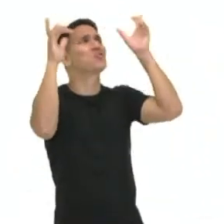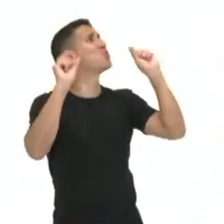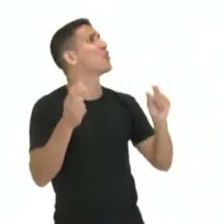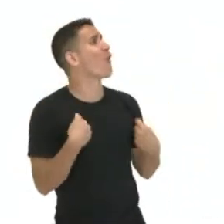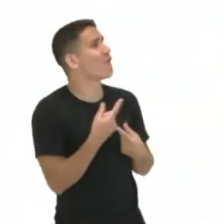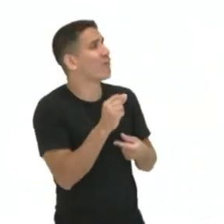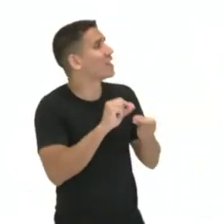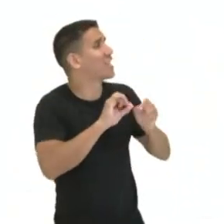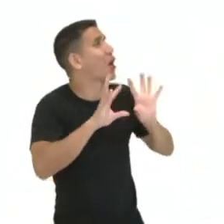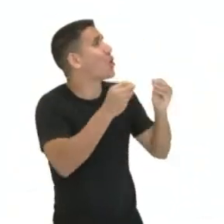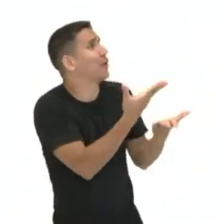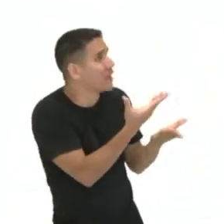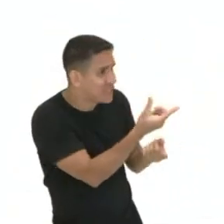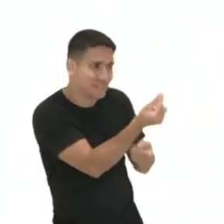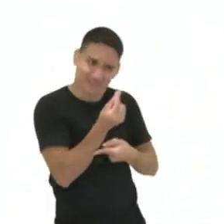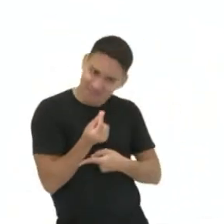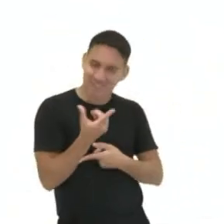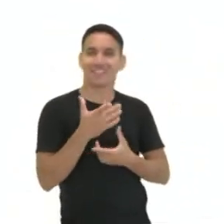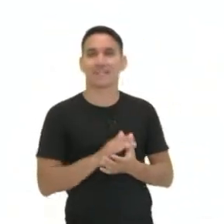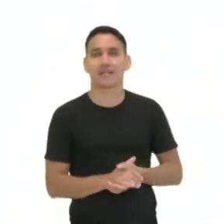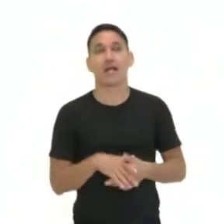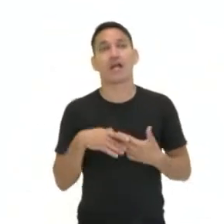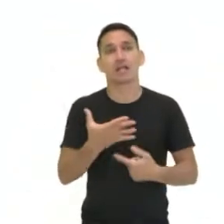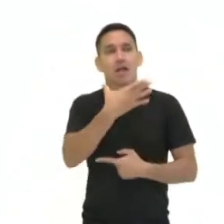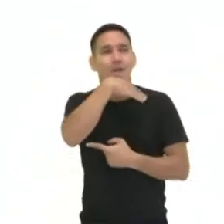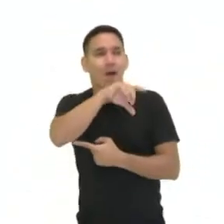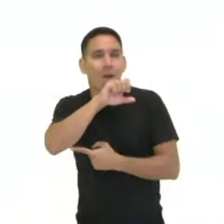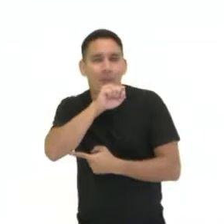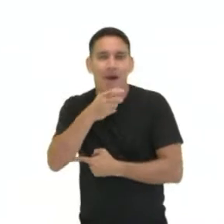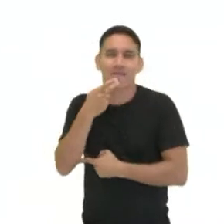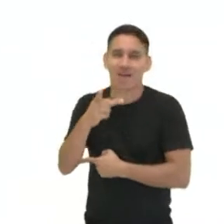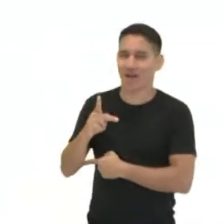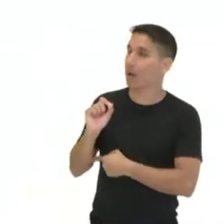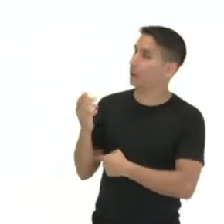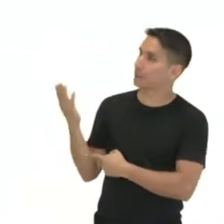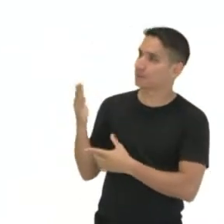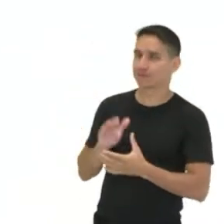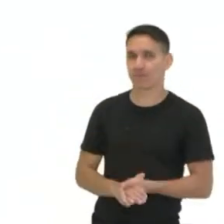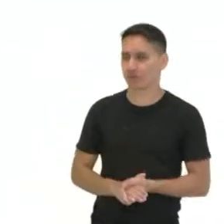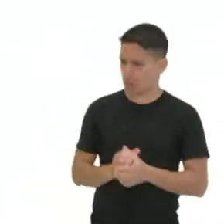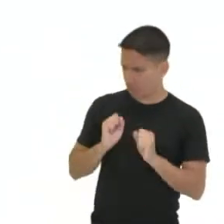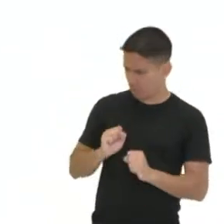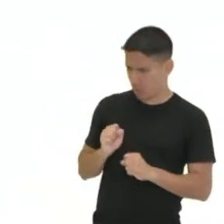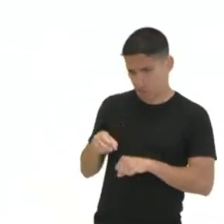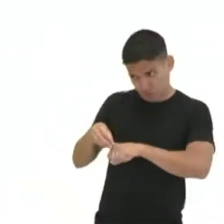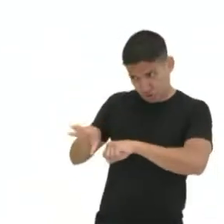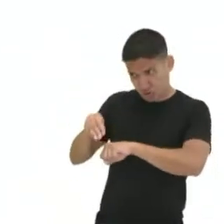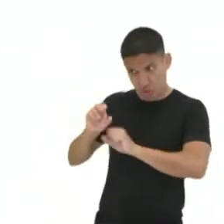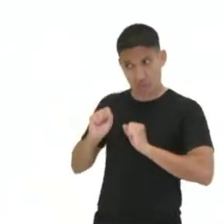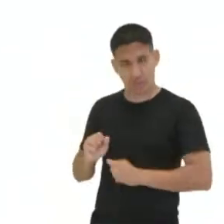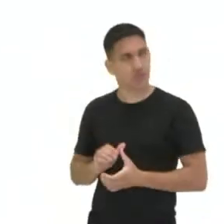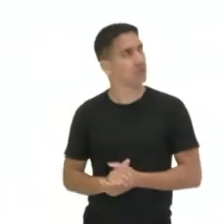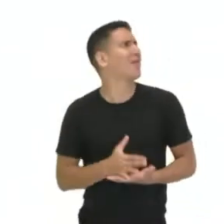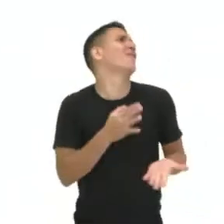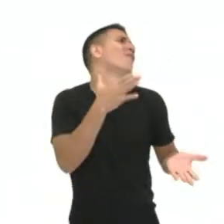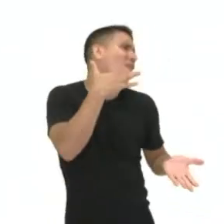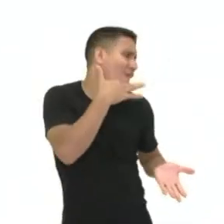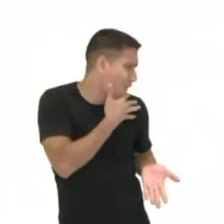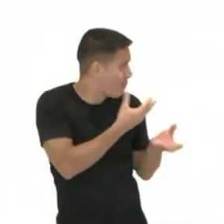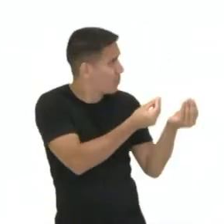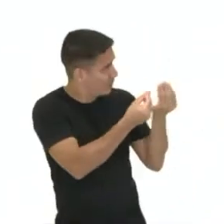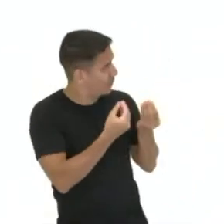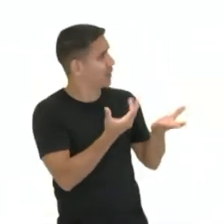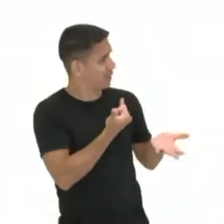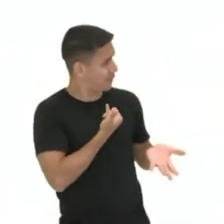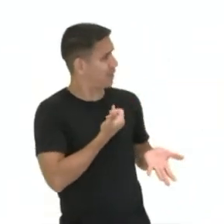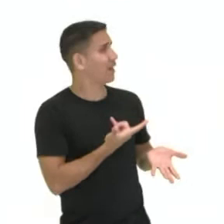tudo isso. O pai diz aqui no terceiro quadrinho: posso te dar algumas dicas? Claro, pai.